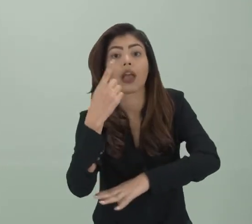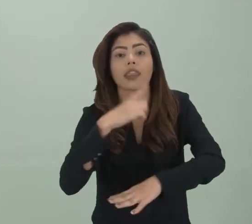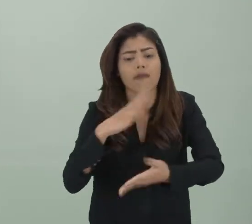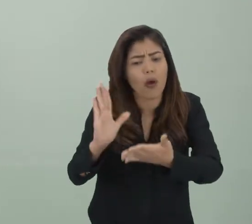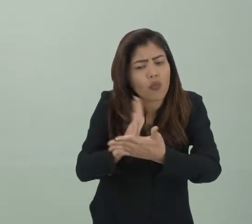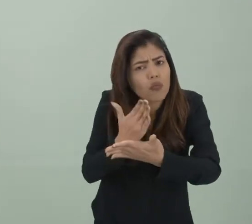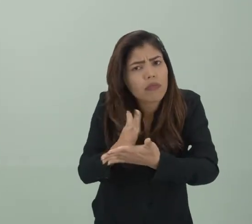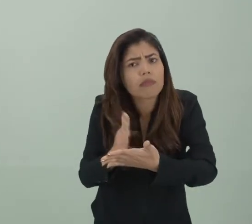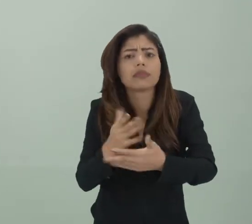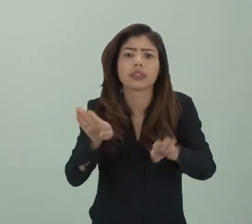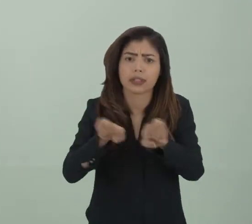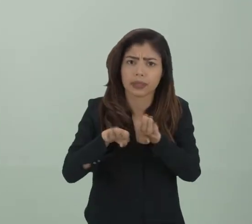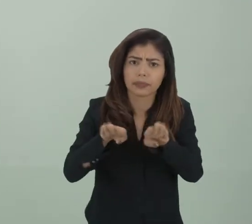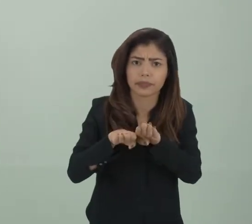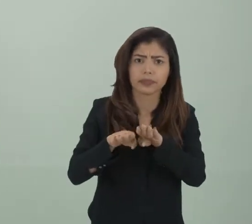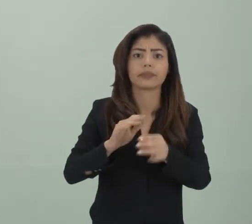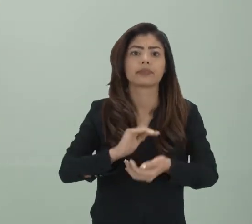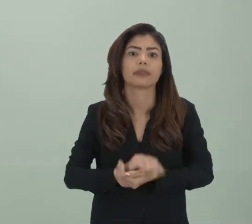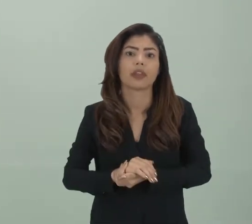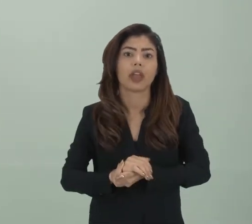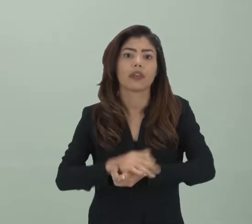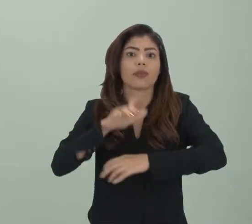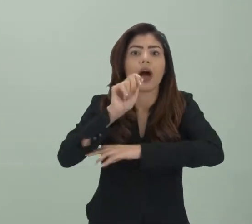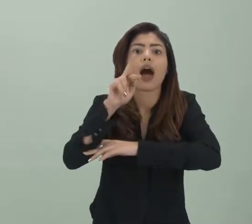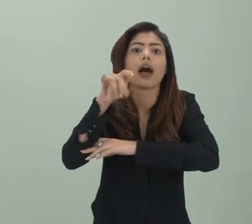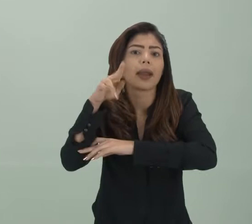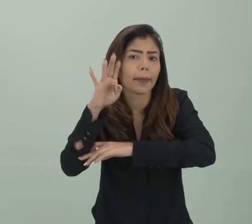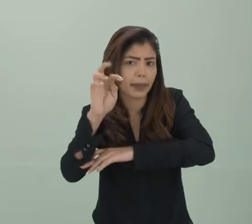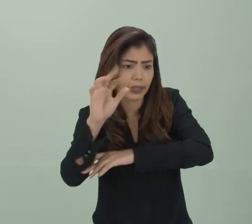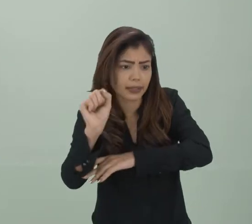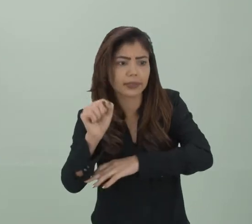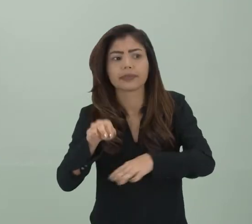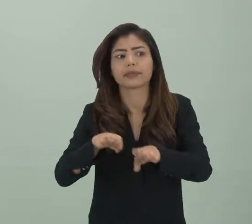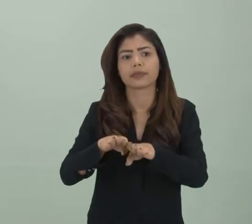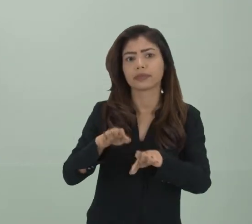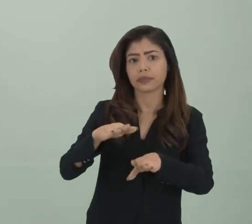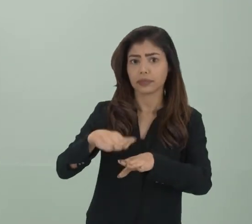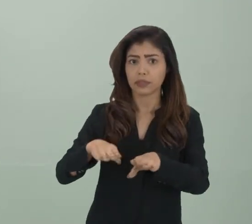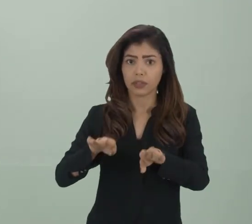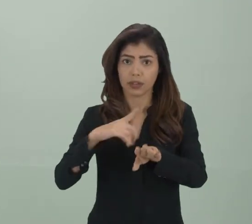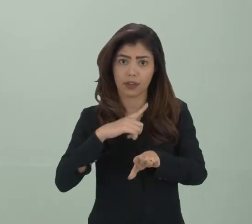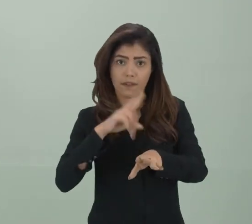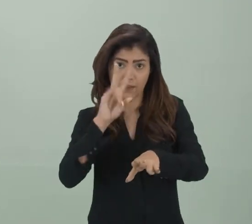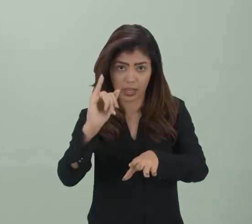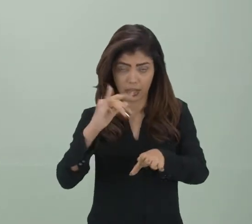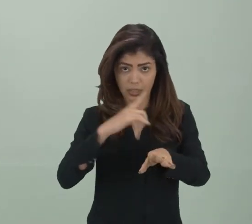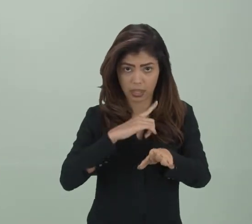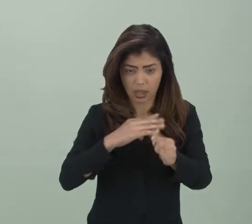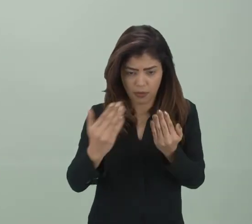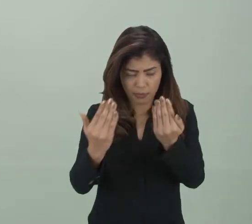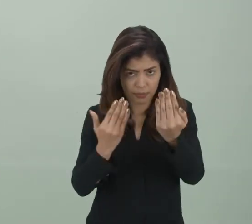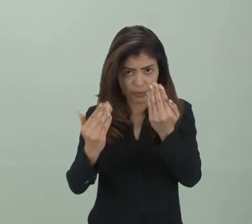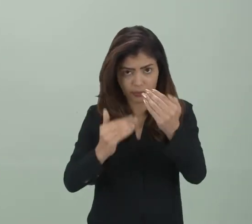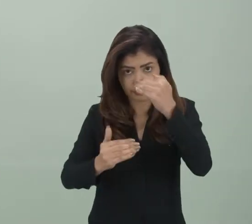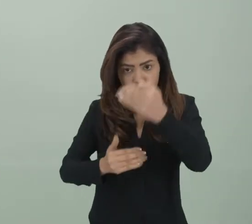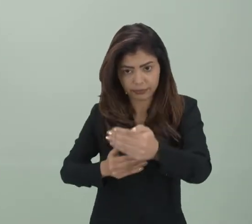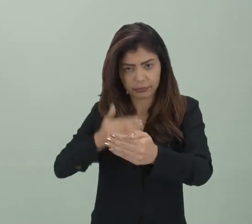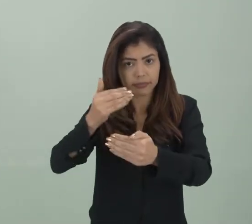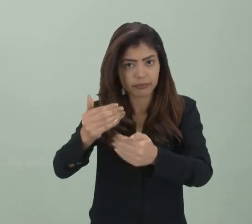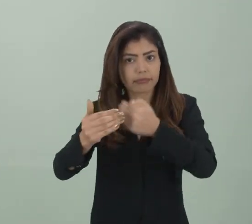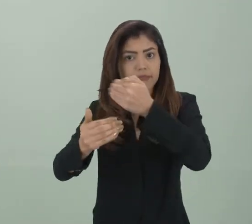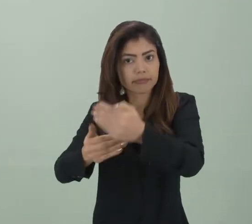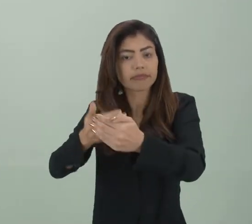que veio lá dos árabes. E toda essa correlação vai acontecendo no decorrer